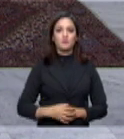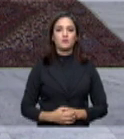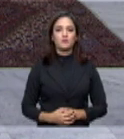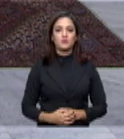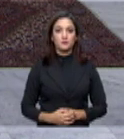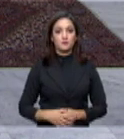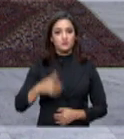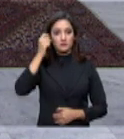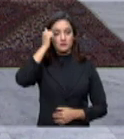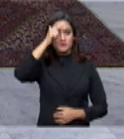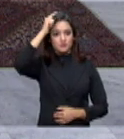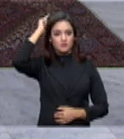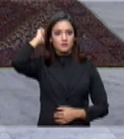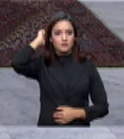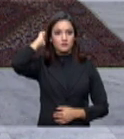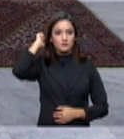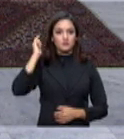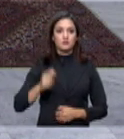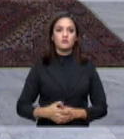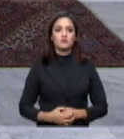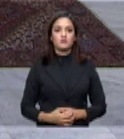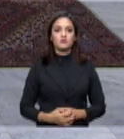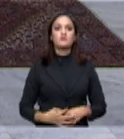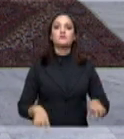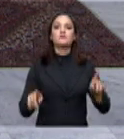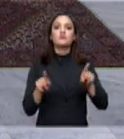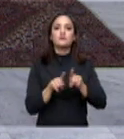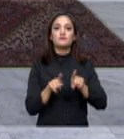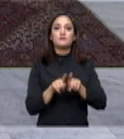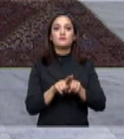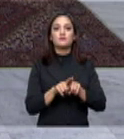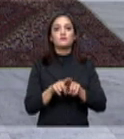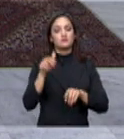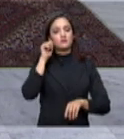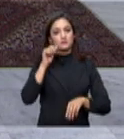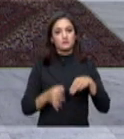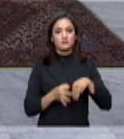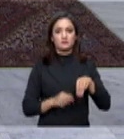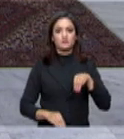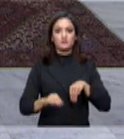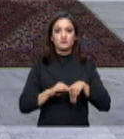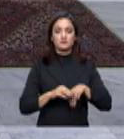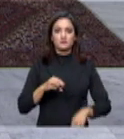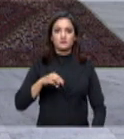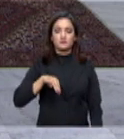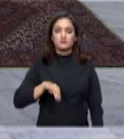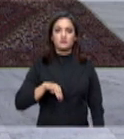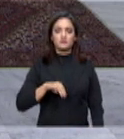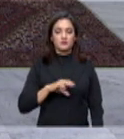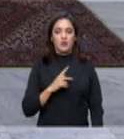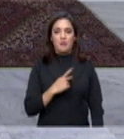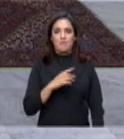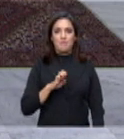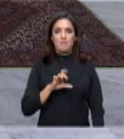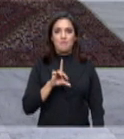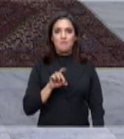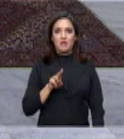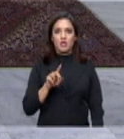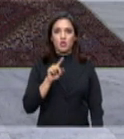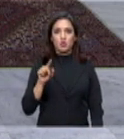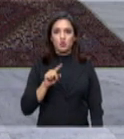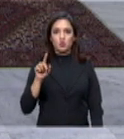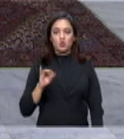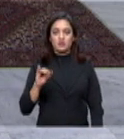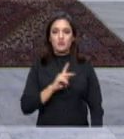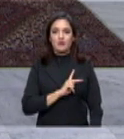ministro Alexandre de Moraes, e ainda sua excelência a senhora ministra Maria Cristina Peduzzi, presidente do